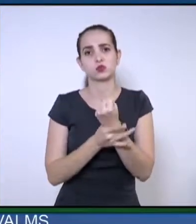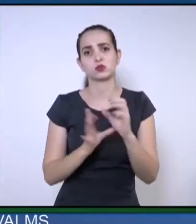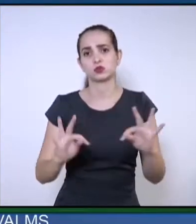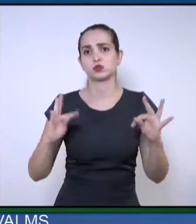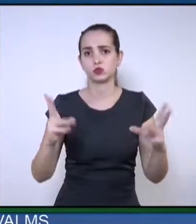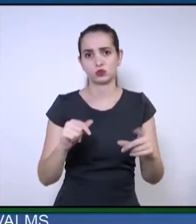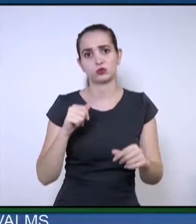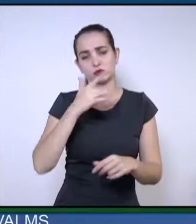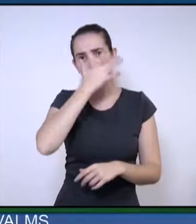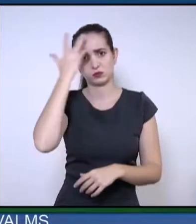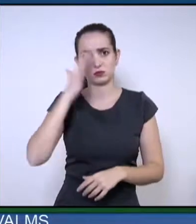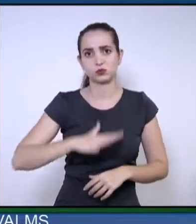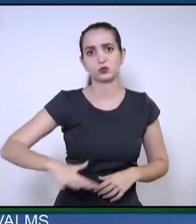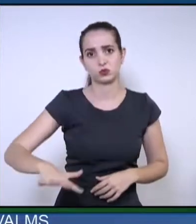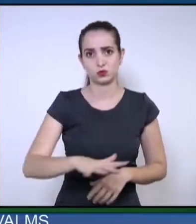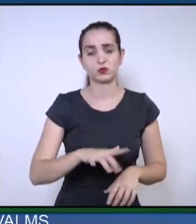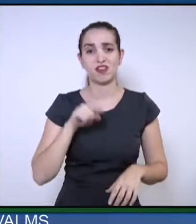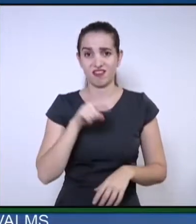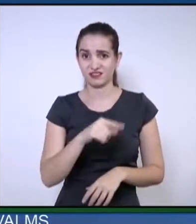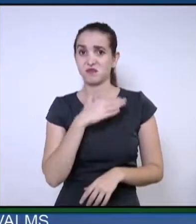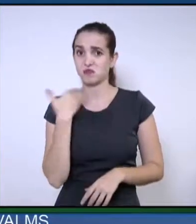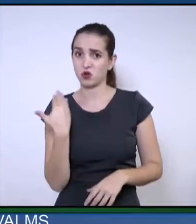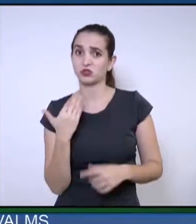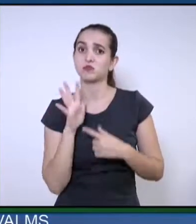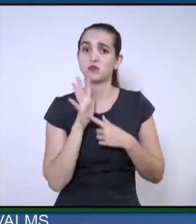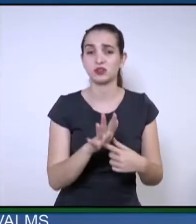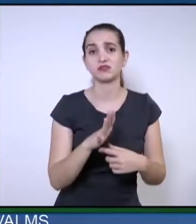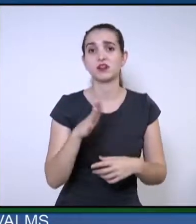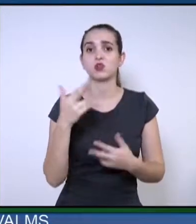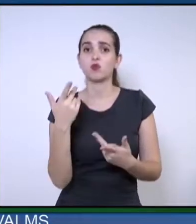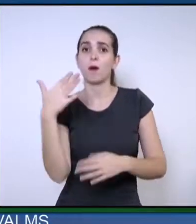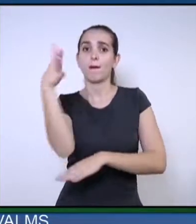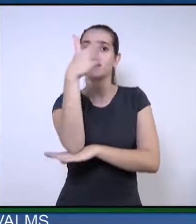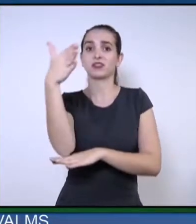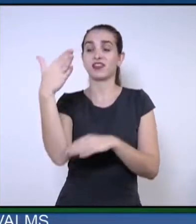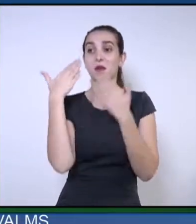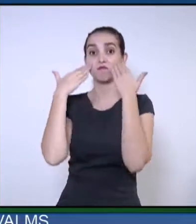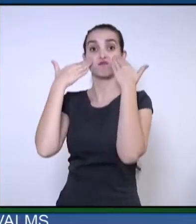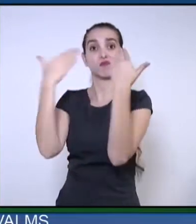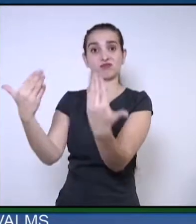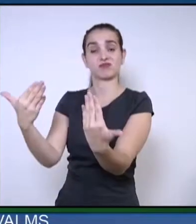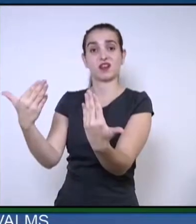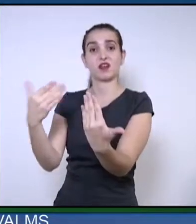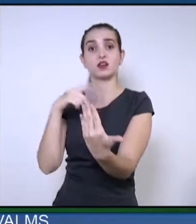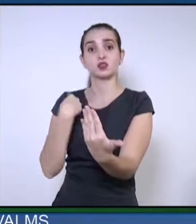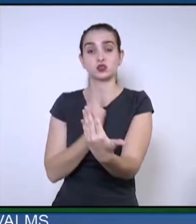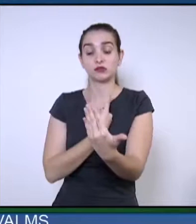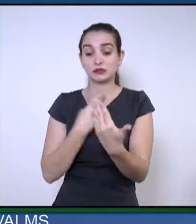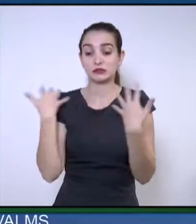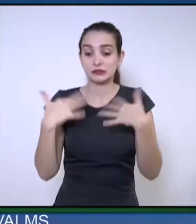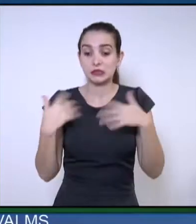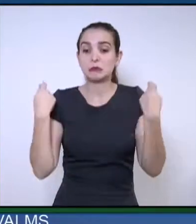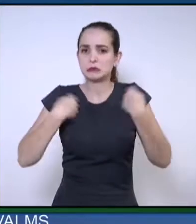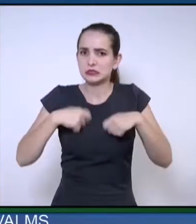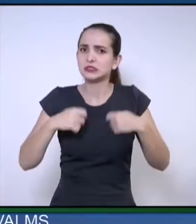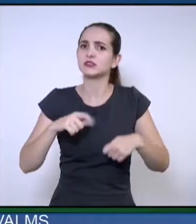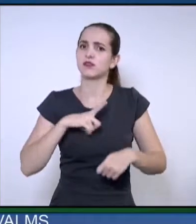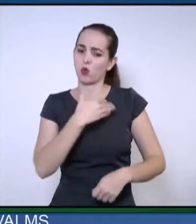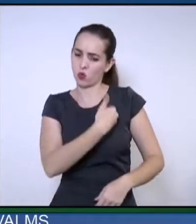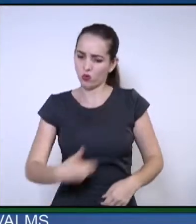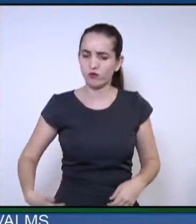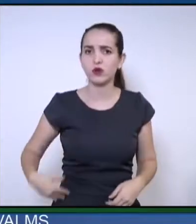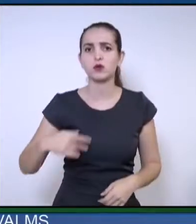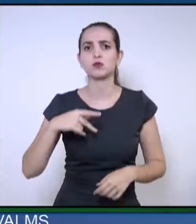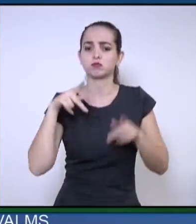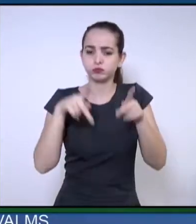Que essa morte sirva também de exemplo e de bandeira para os homens de bem e para que os governos e os poderes públicos façam